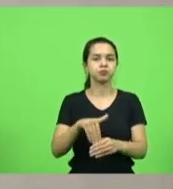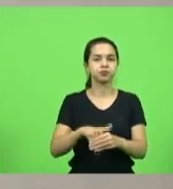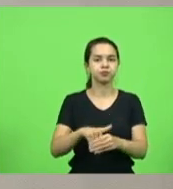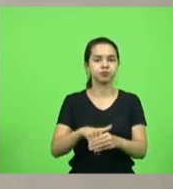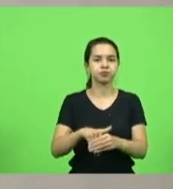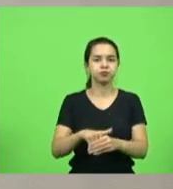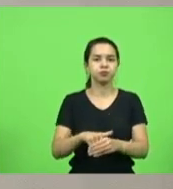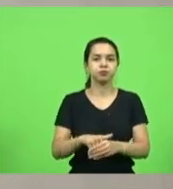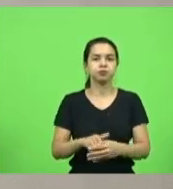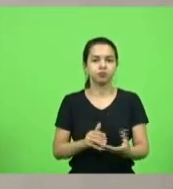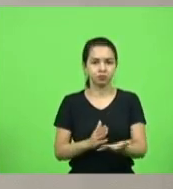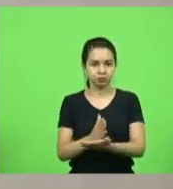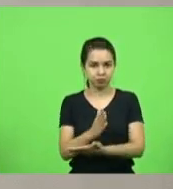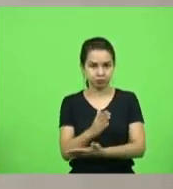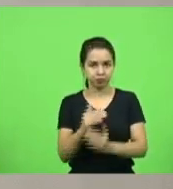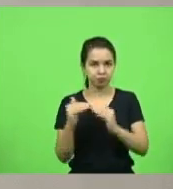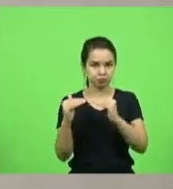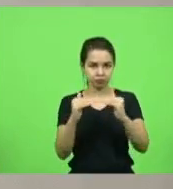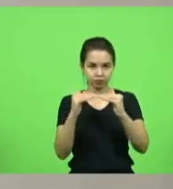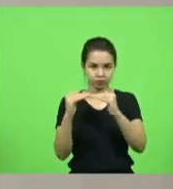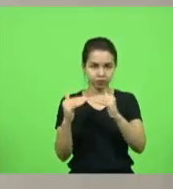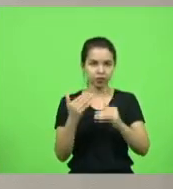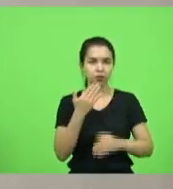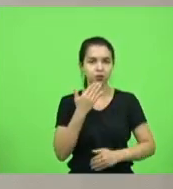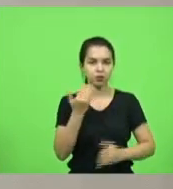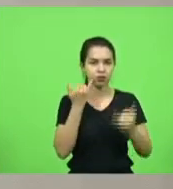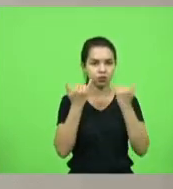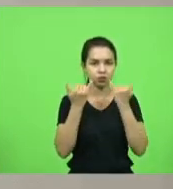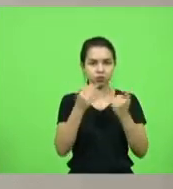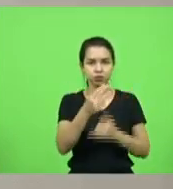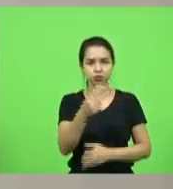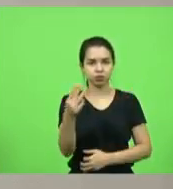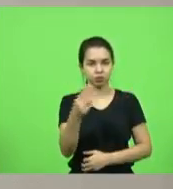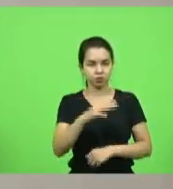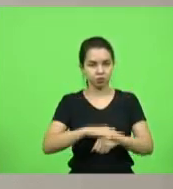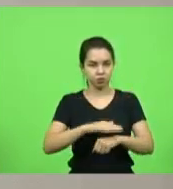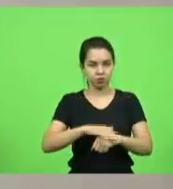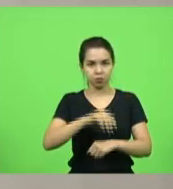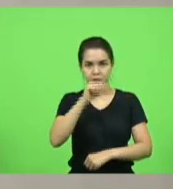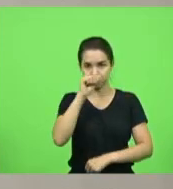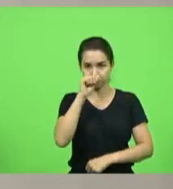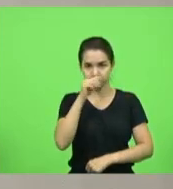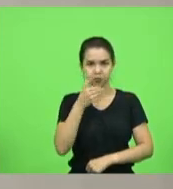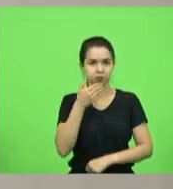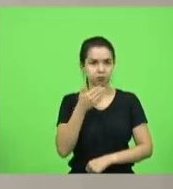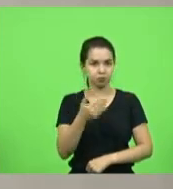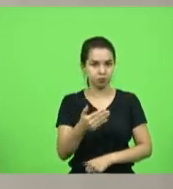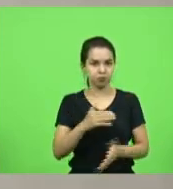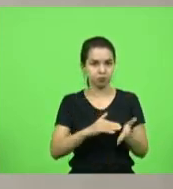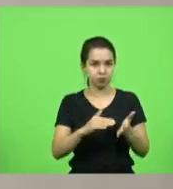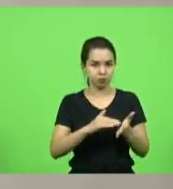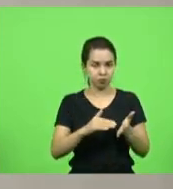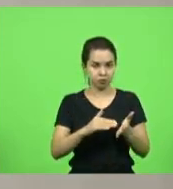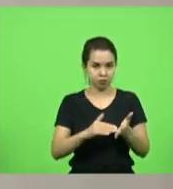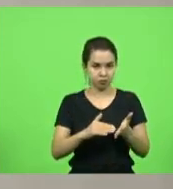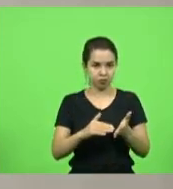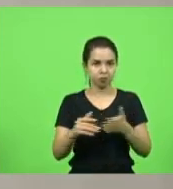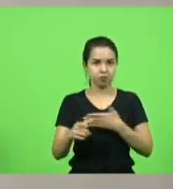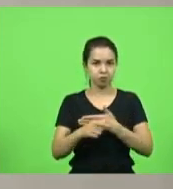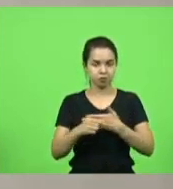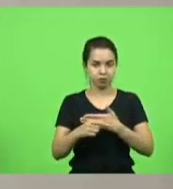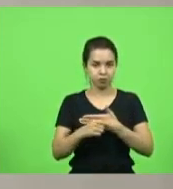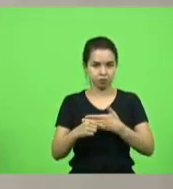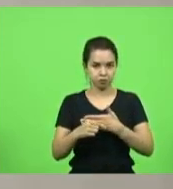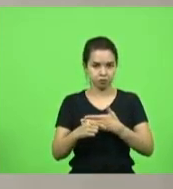encontram. Aprovado por unanimidade. Pedido de informação 33, autor deputado João Amin, solicitando ao secretário de Estado da Casa Civil